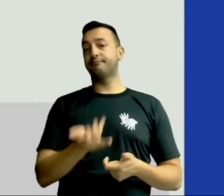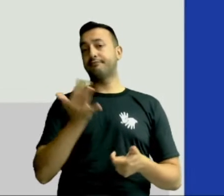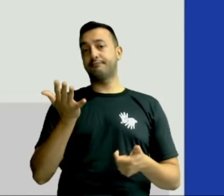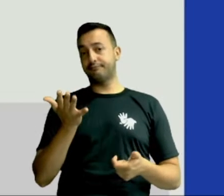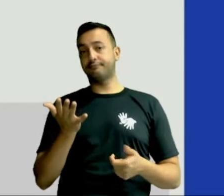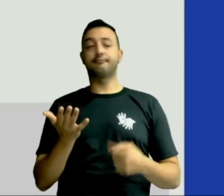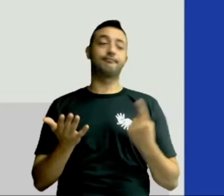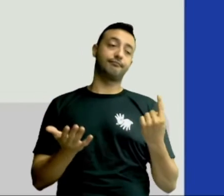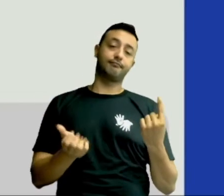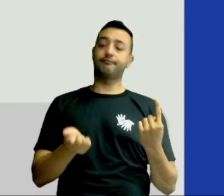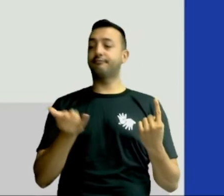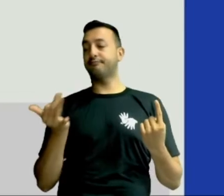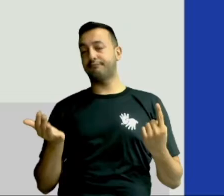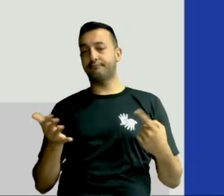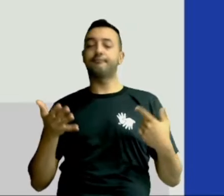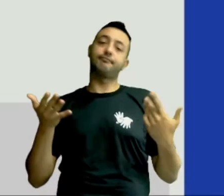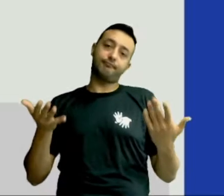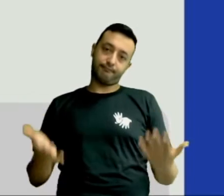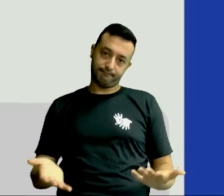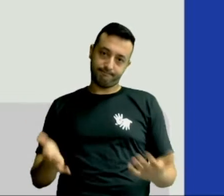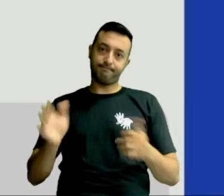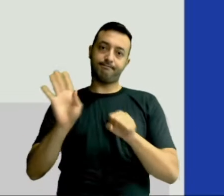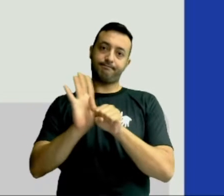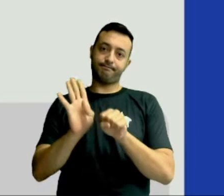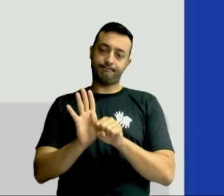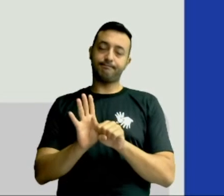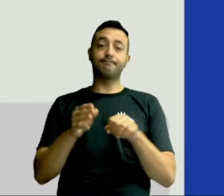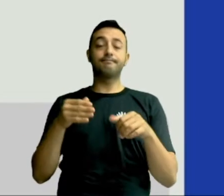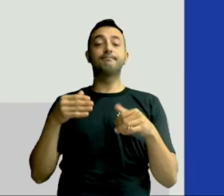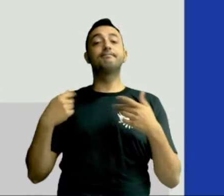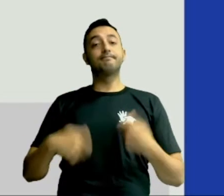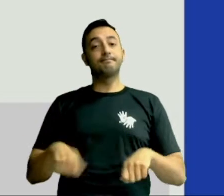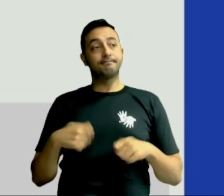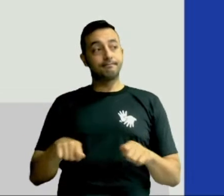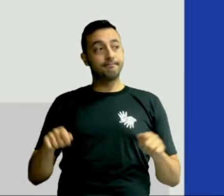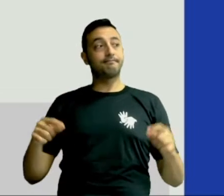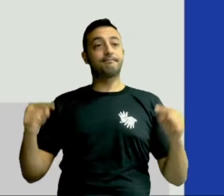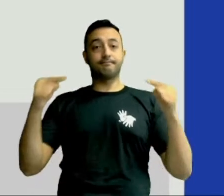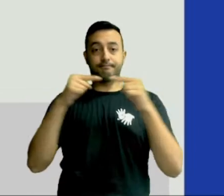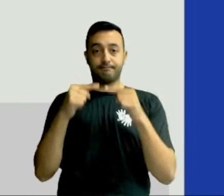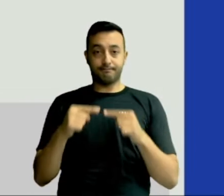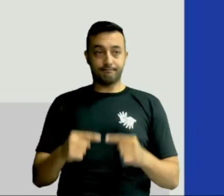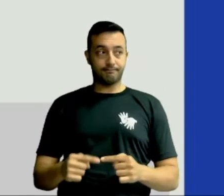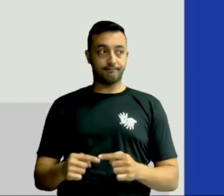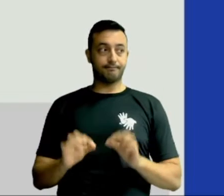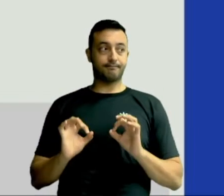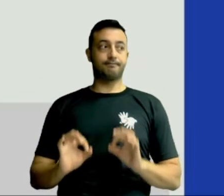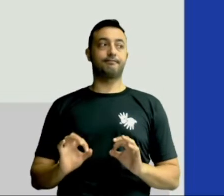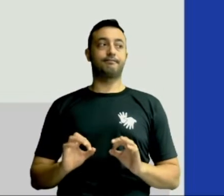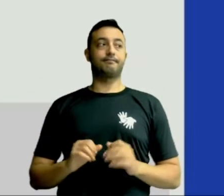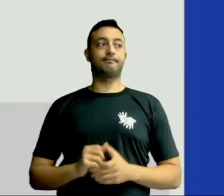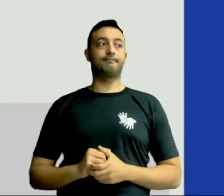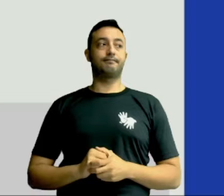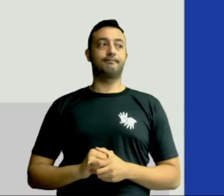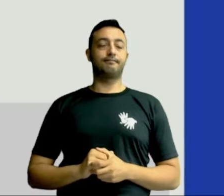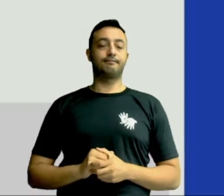basicamente o singular eo plural desses substantivos Então tem que haver essa concordância certo